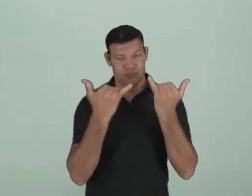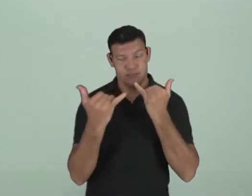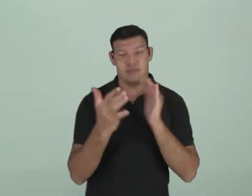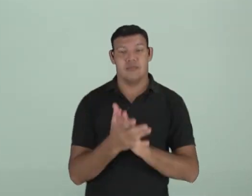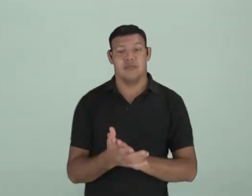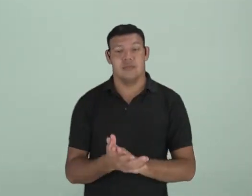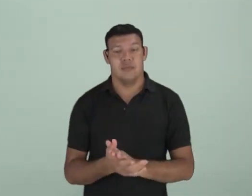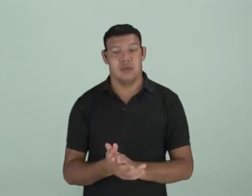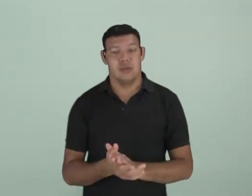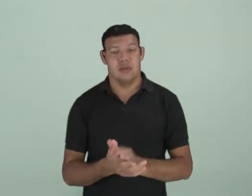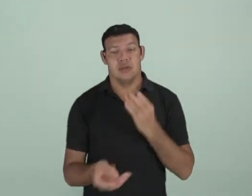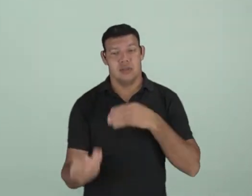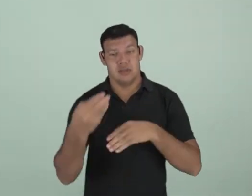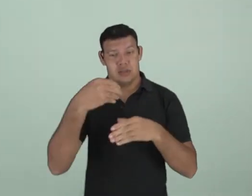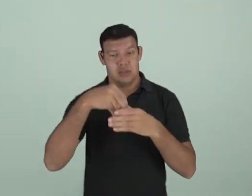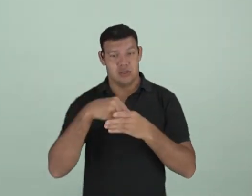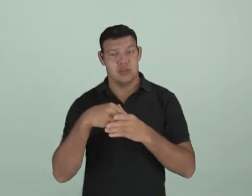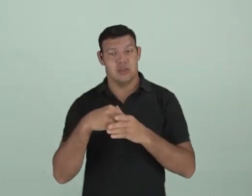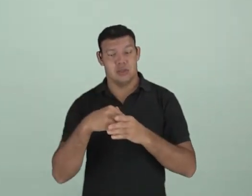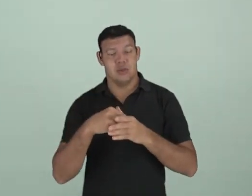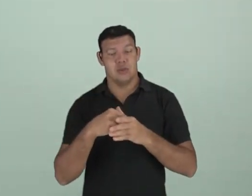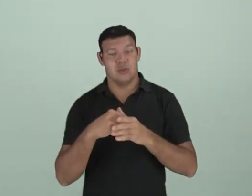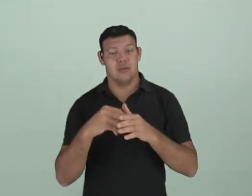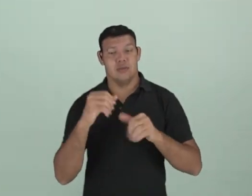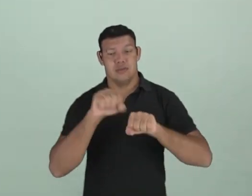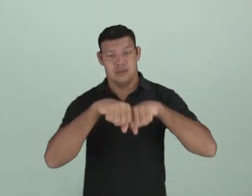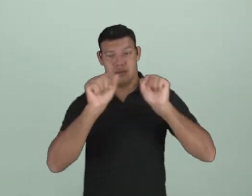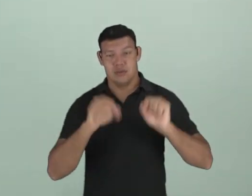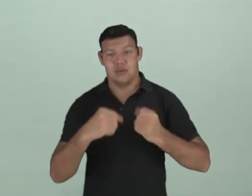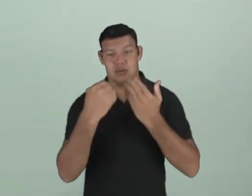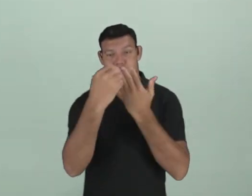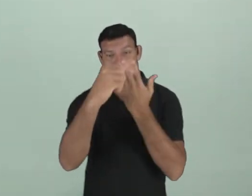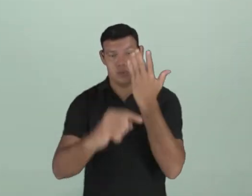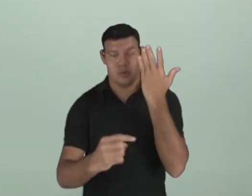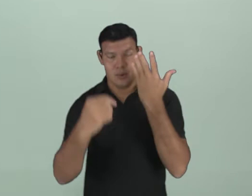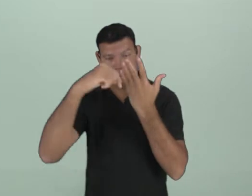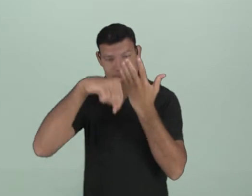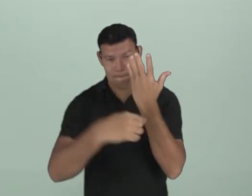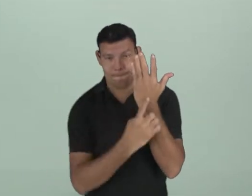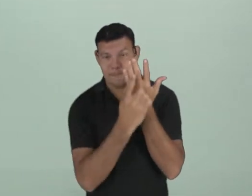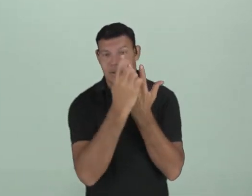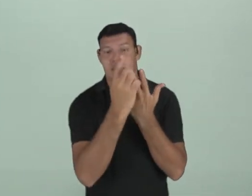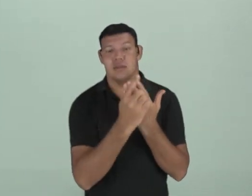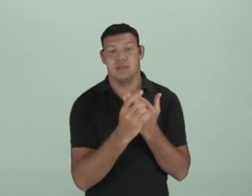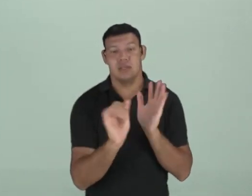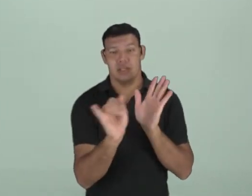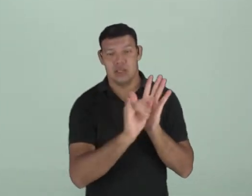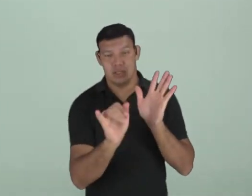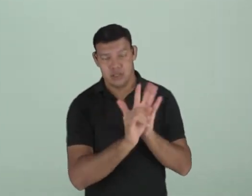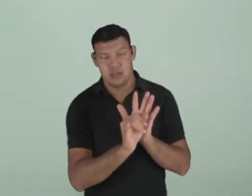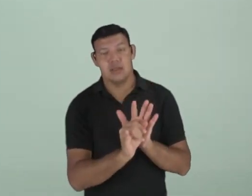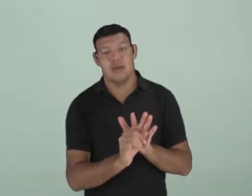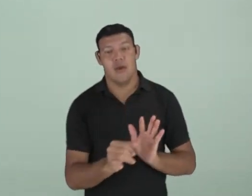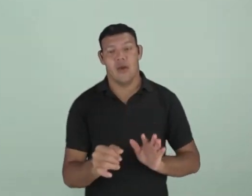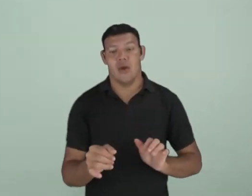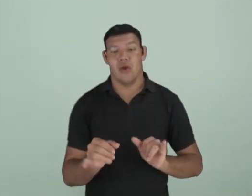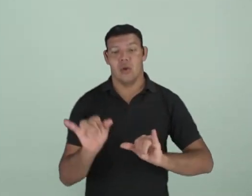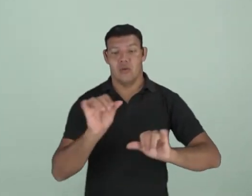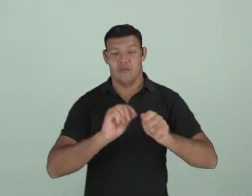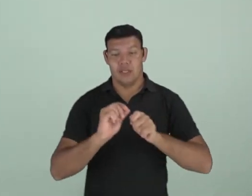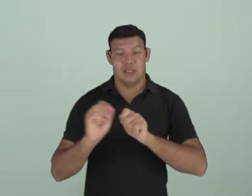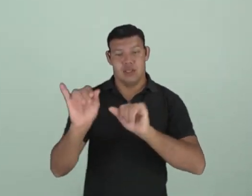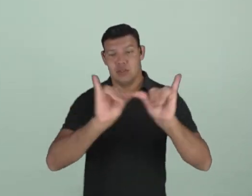organismo na memória do seu sistema imunológico, tá? E depois que ele identificar o organismo invasor, ele vai produzir anticorpos que